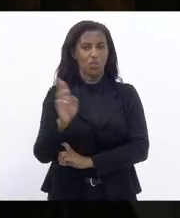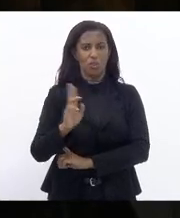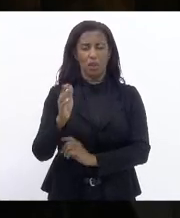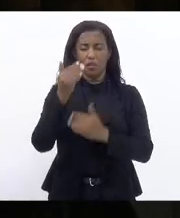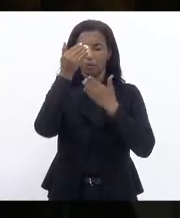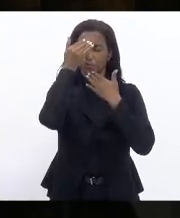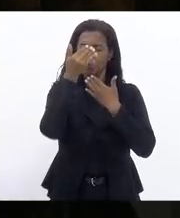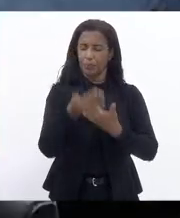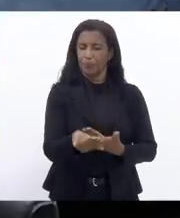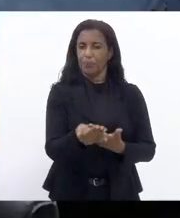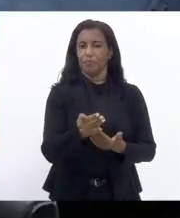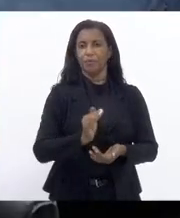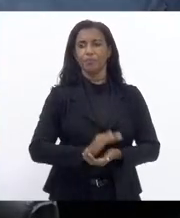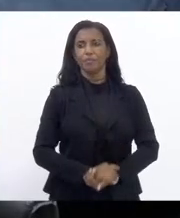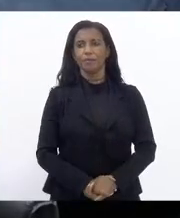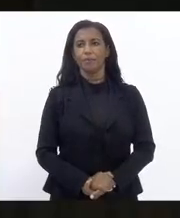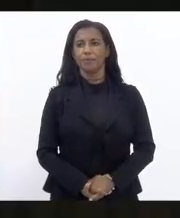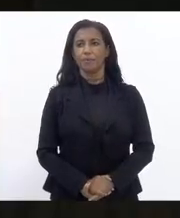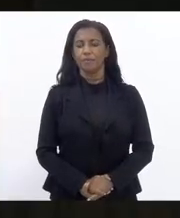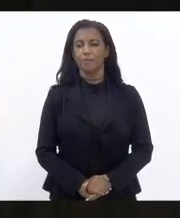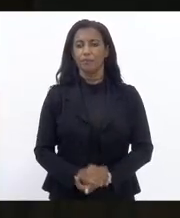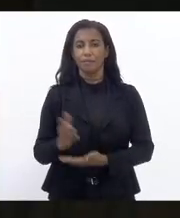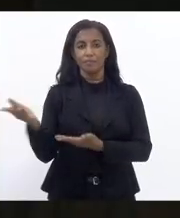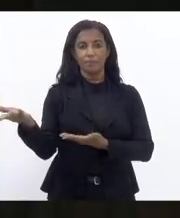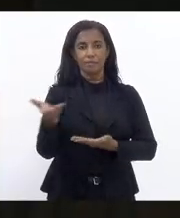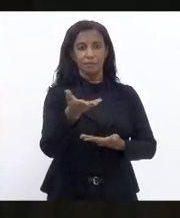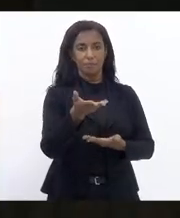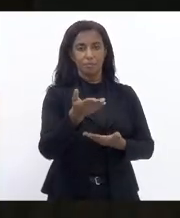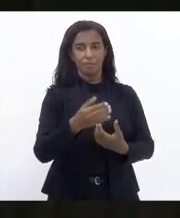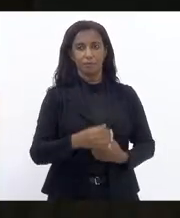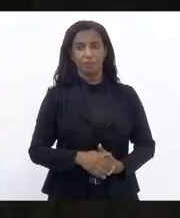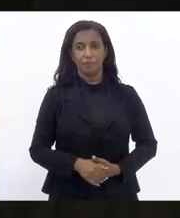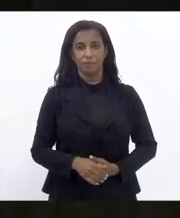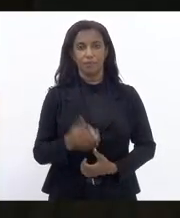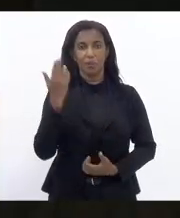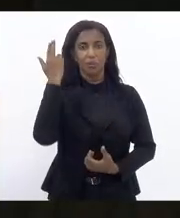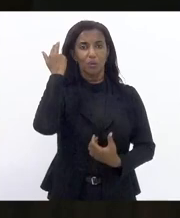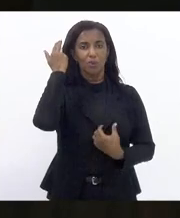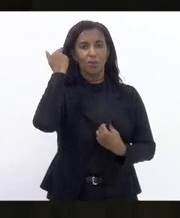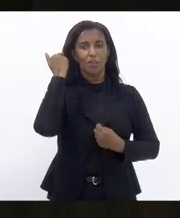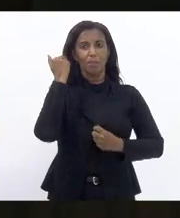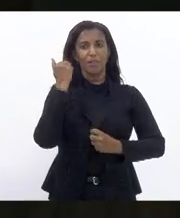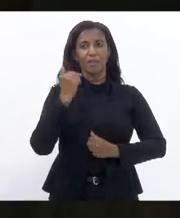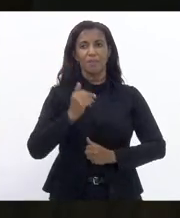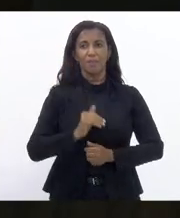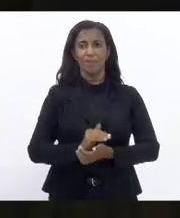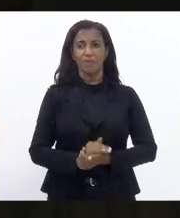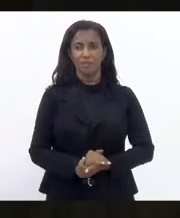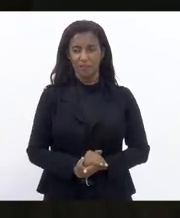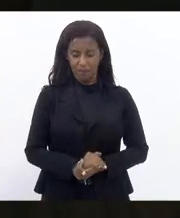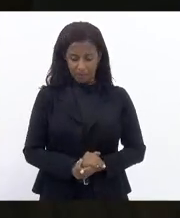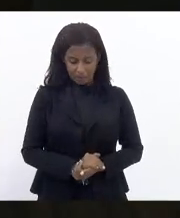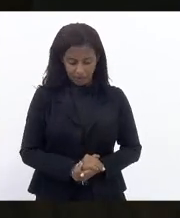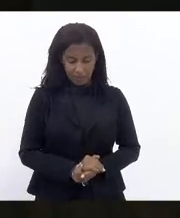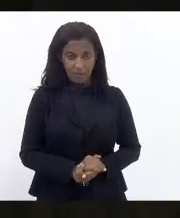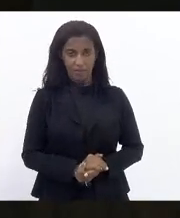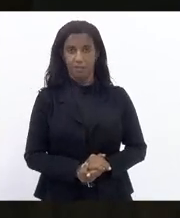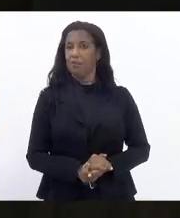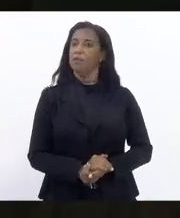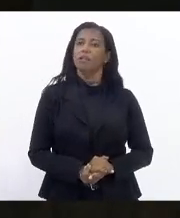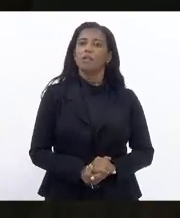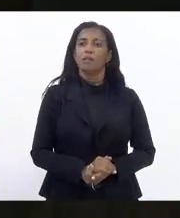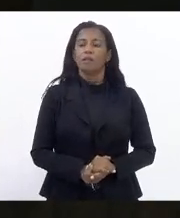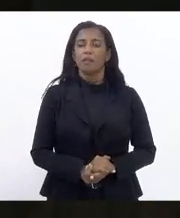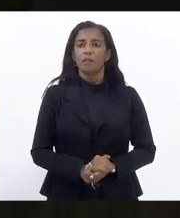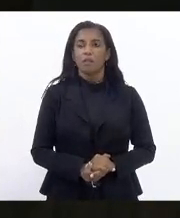presidente. Próximo orador inscrito é o nobre deputado Eliomar Coelho. Não se encontrando